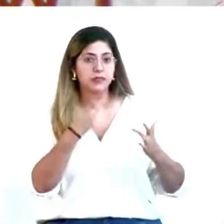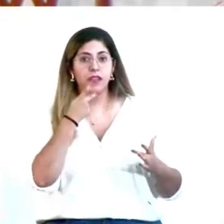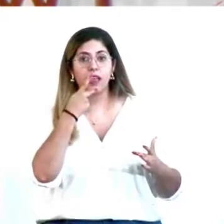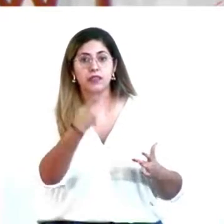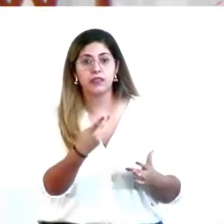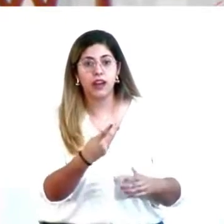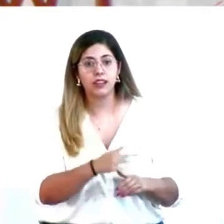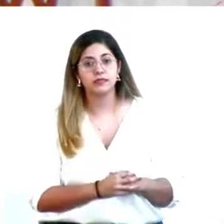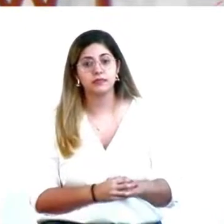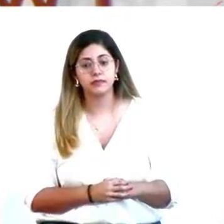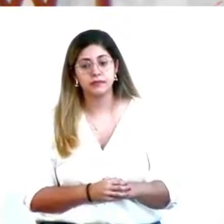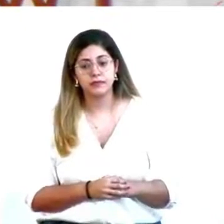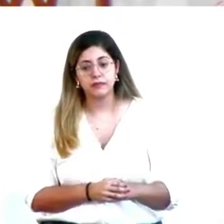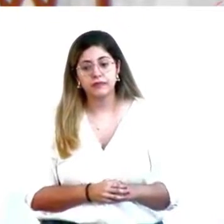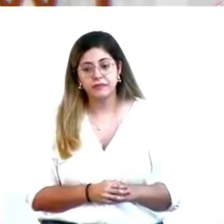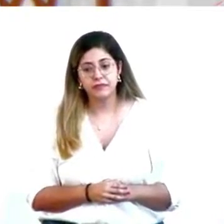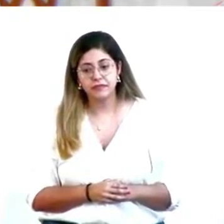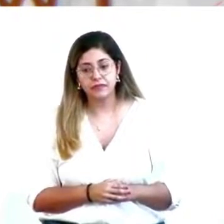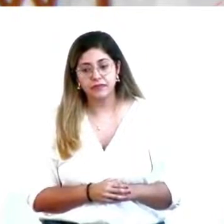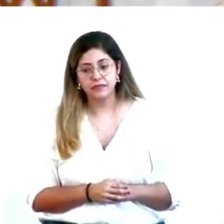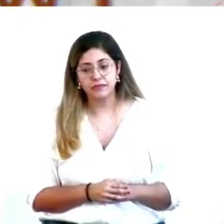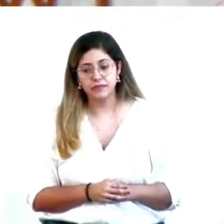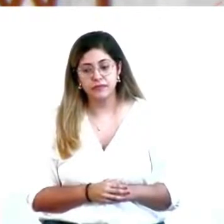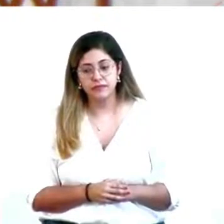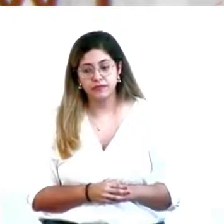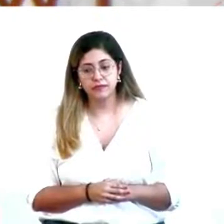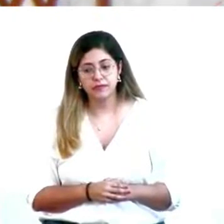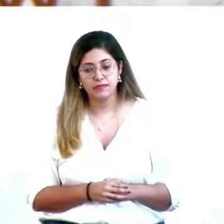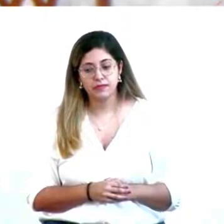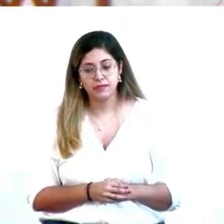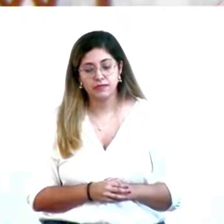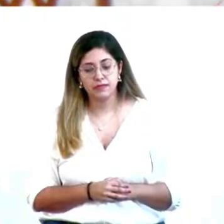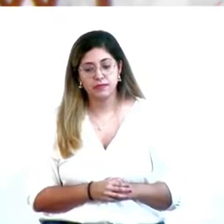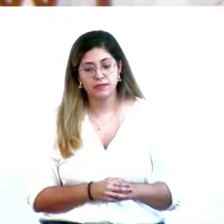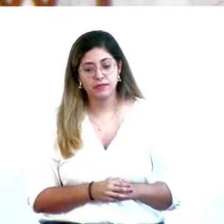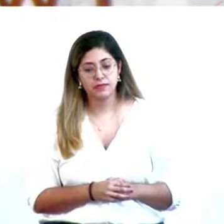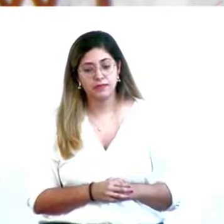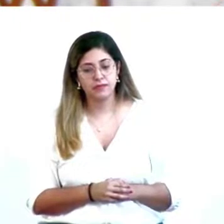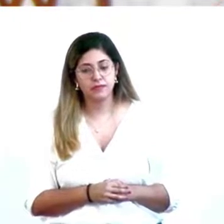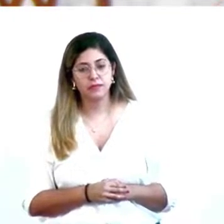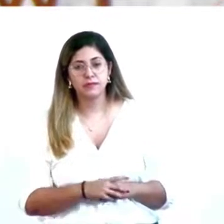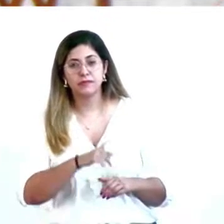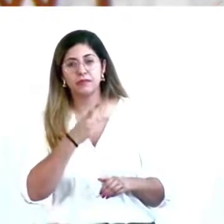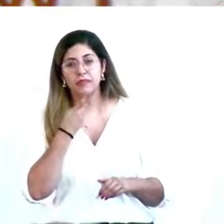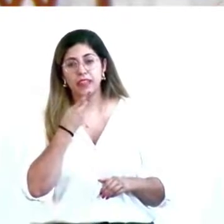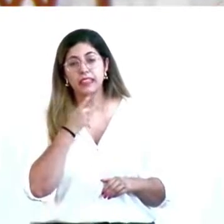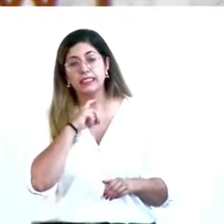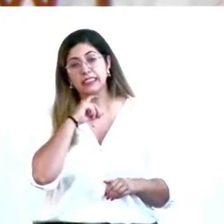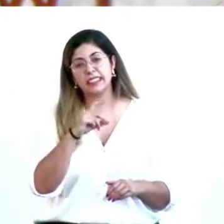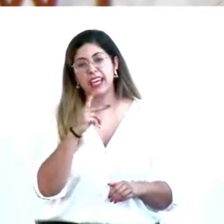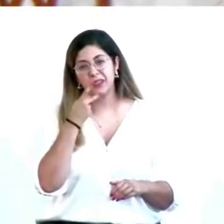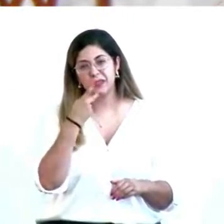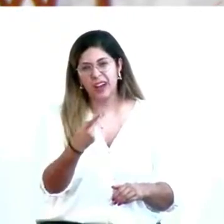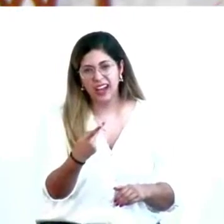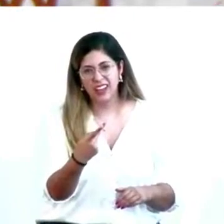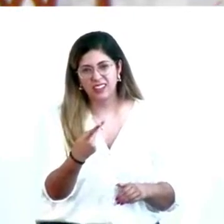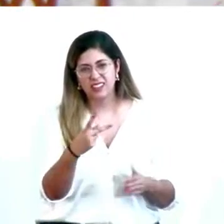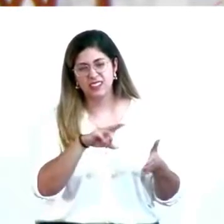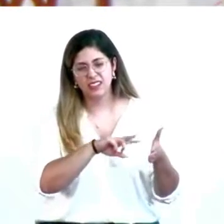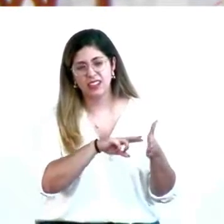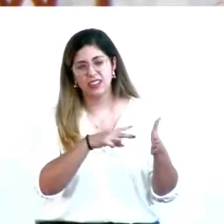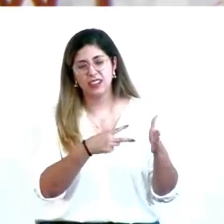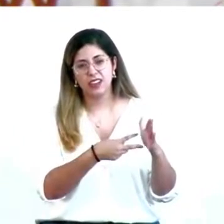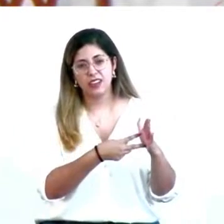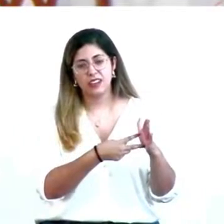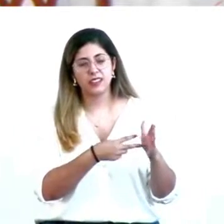é uma preposição de posição, nos revela algo impactante. Sabe o que ele está dizendo aqui?